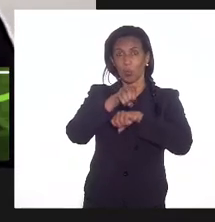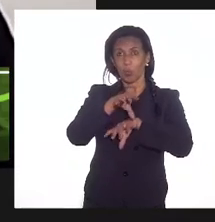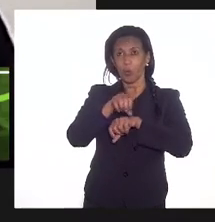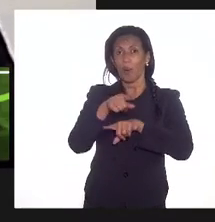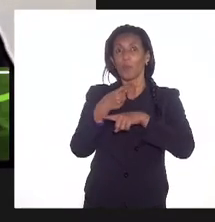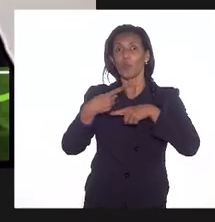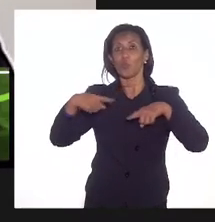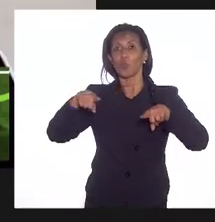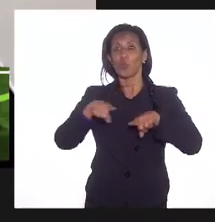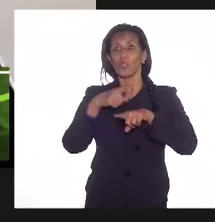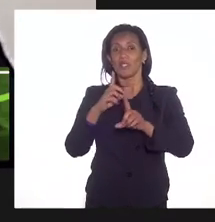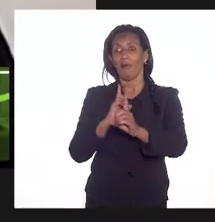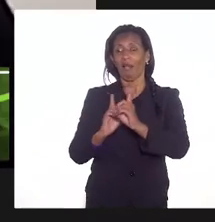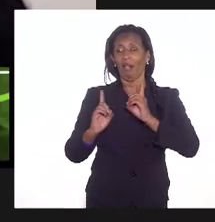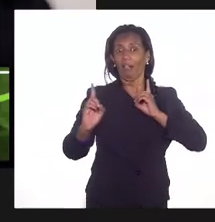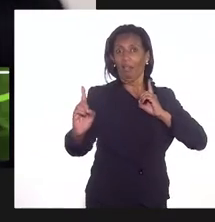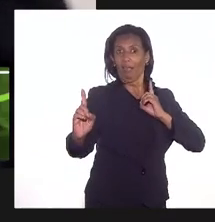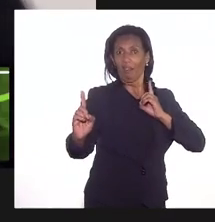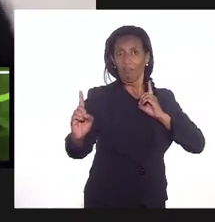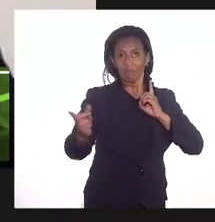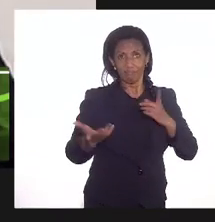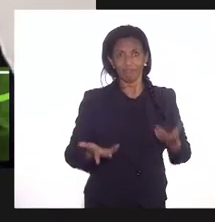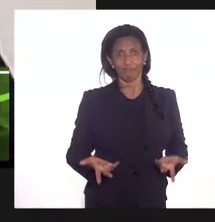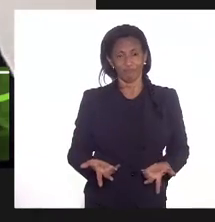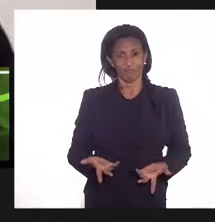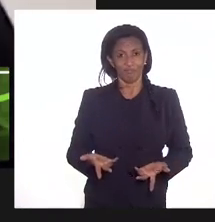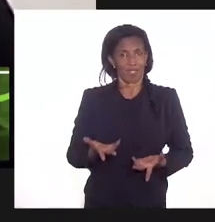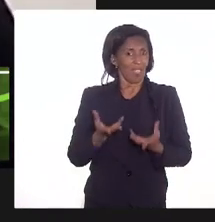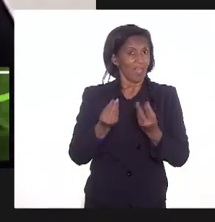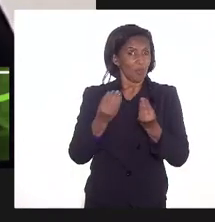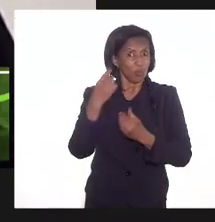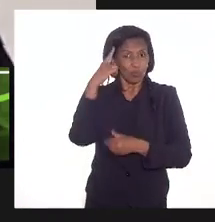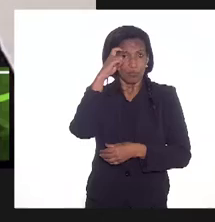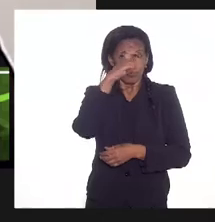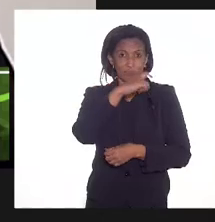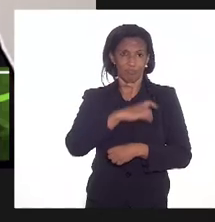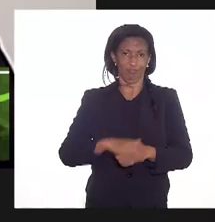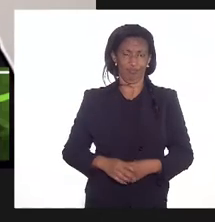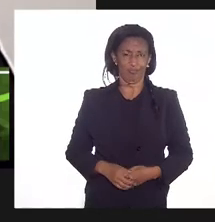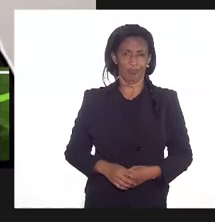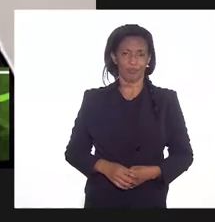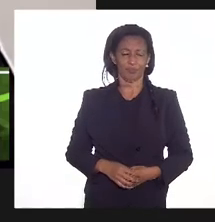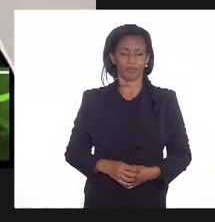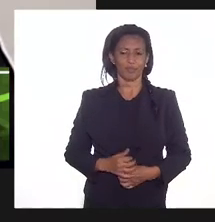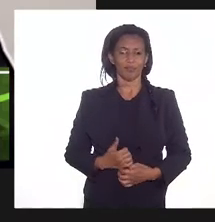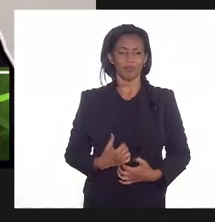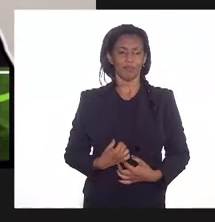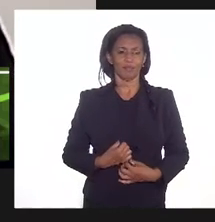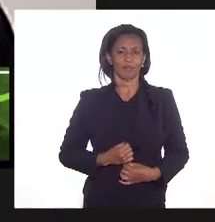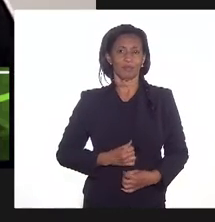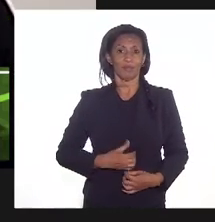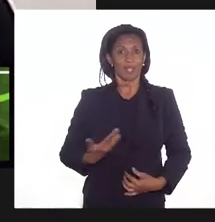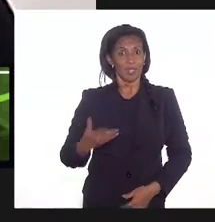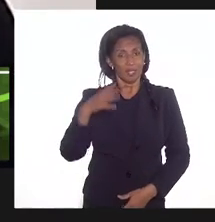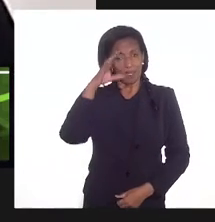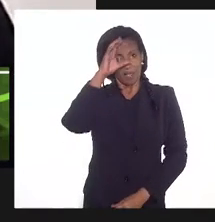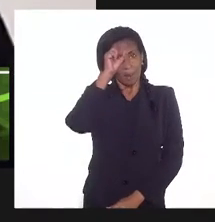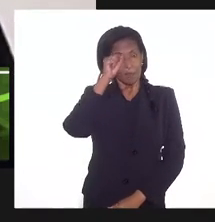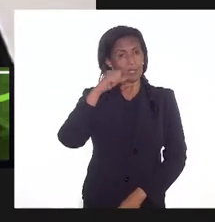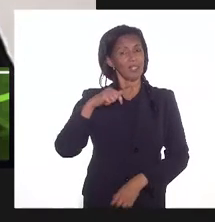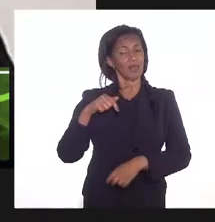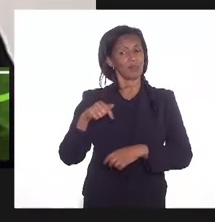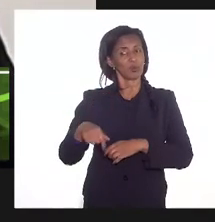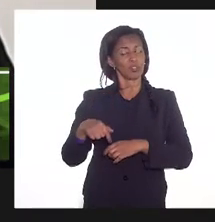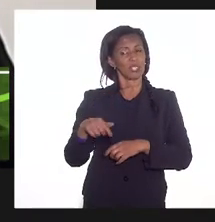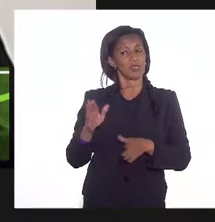música online é muito mais difícil e aprendemos nesse